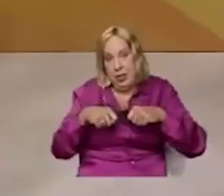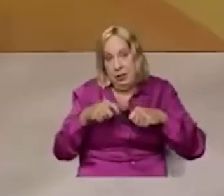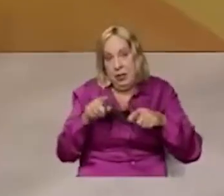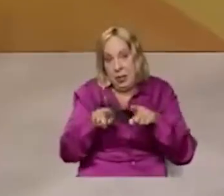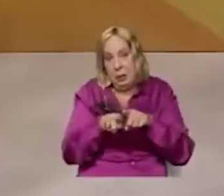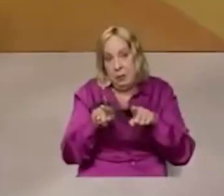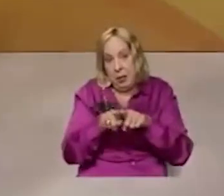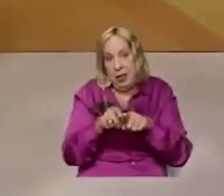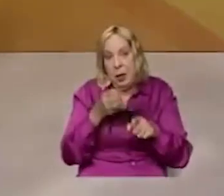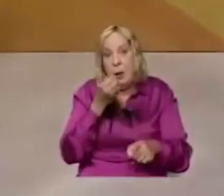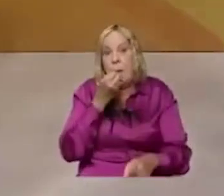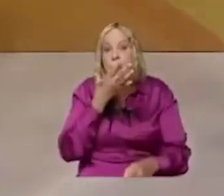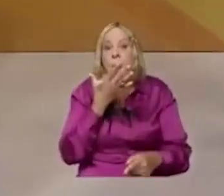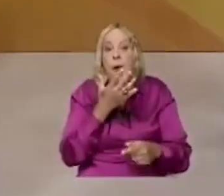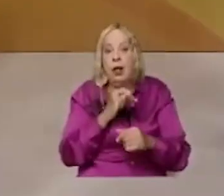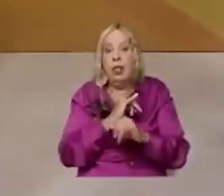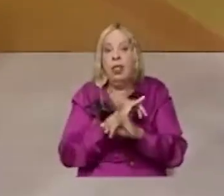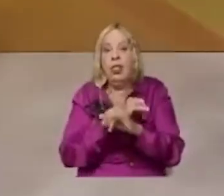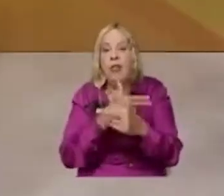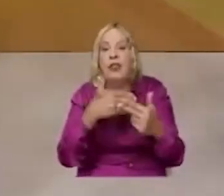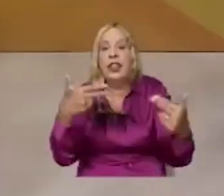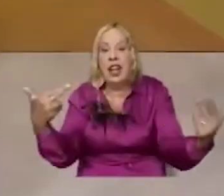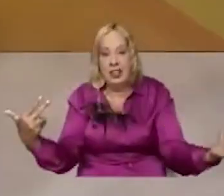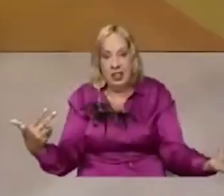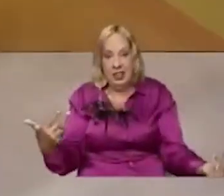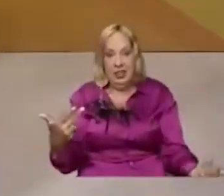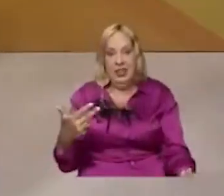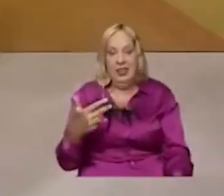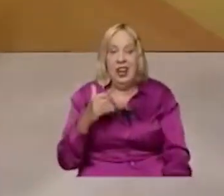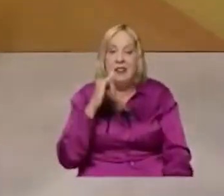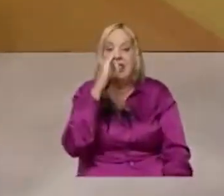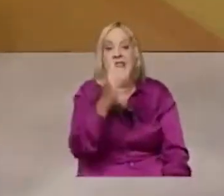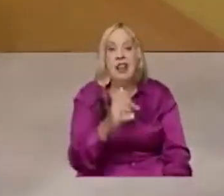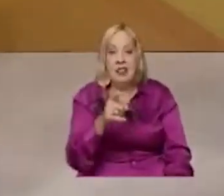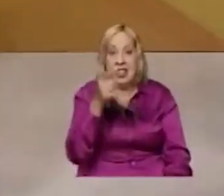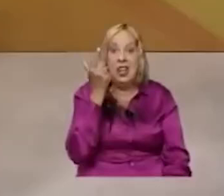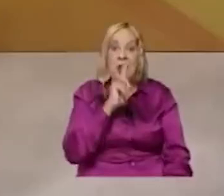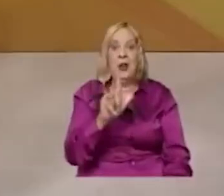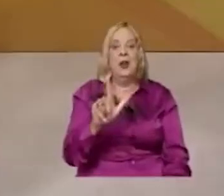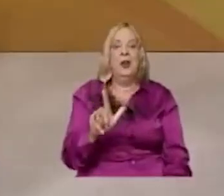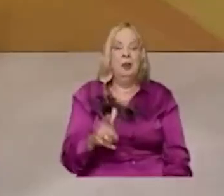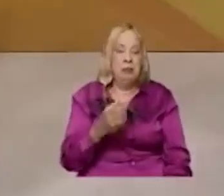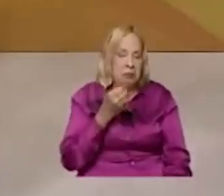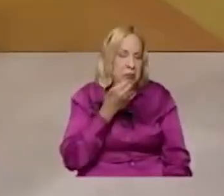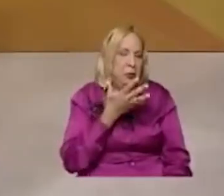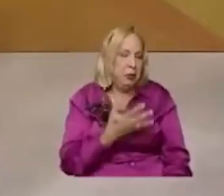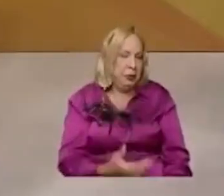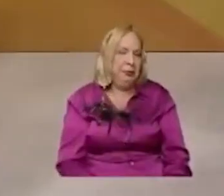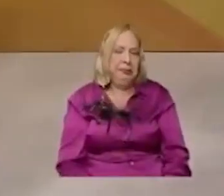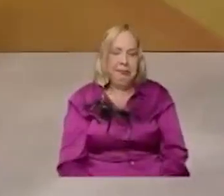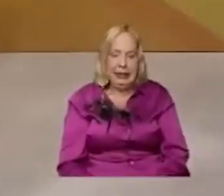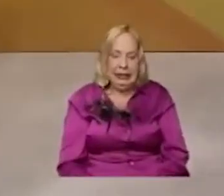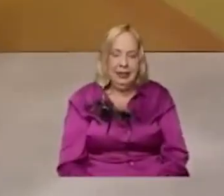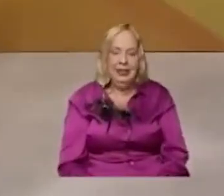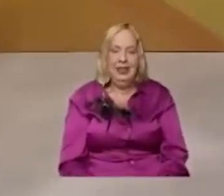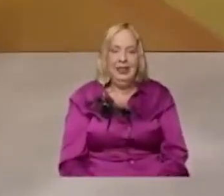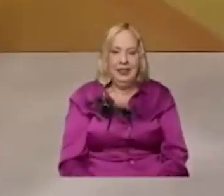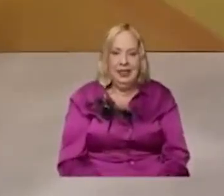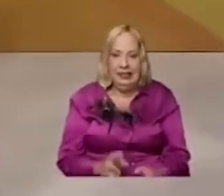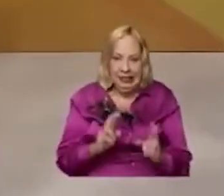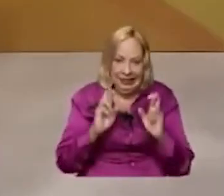que vem a premiação tá incrível, tá? Não deixe essa oportunidade passar, aconteceu com os contemplados da semana passada e a sua vez pode